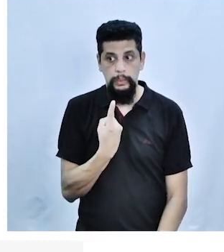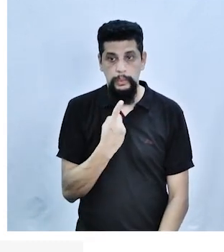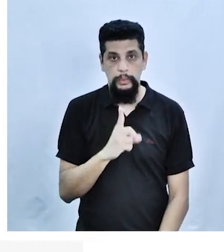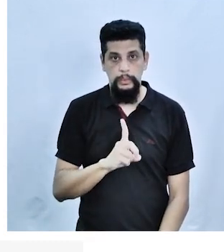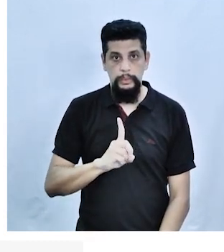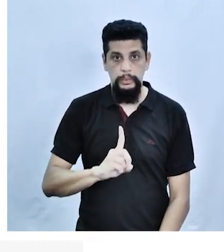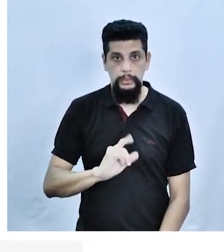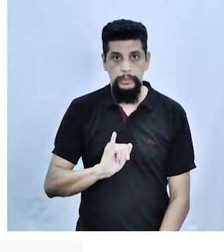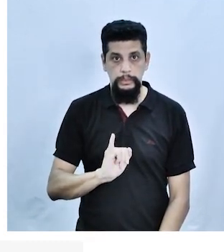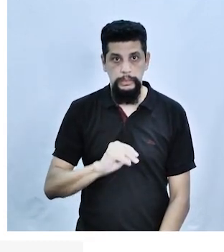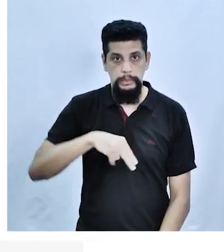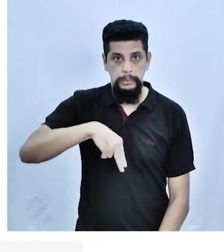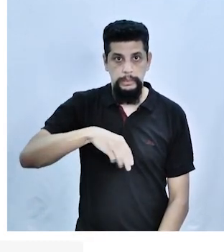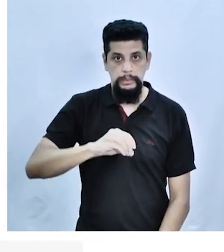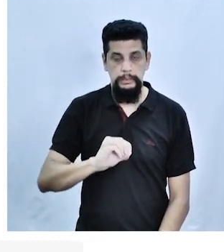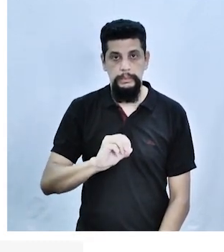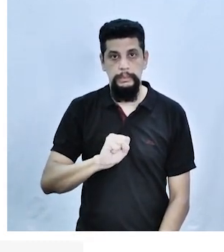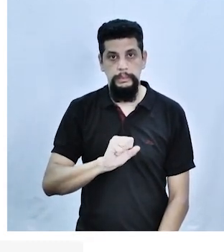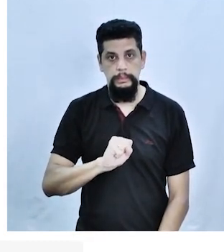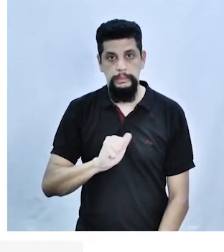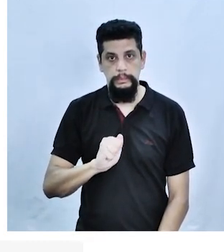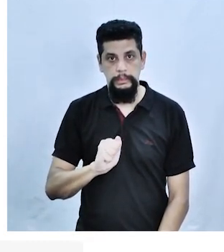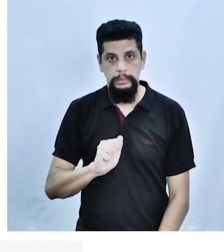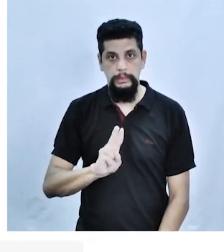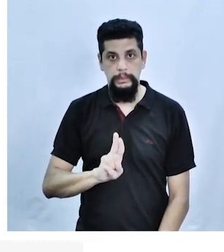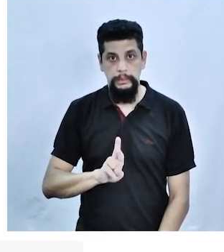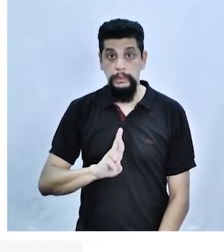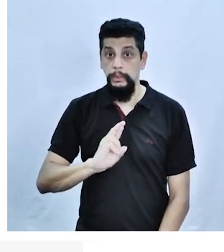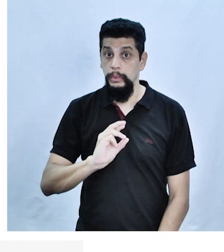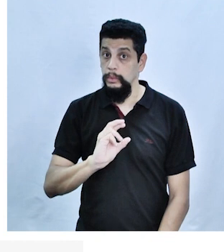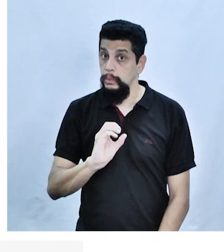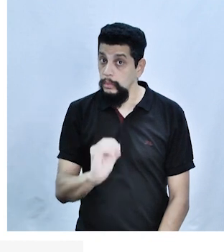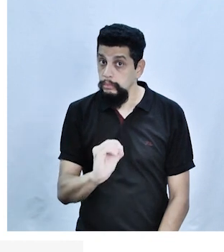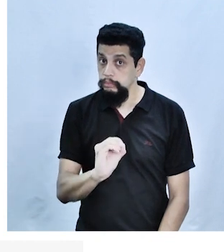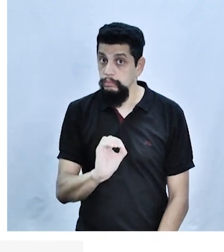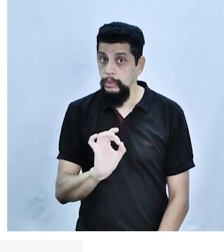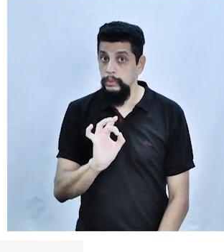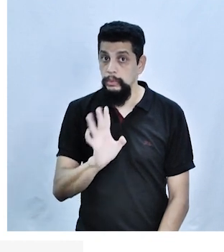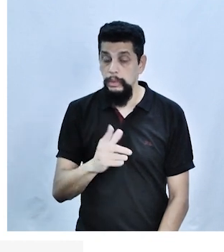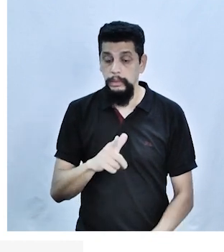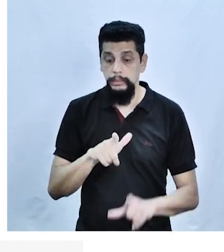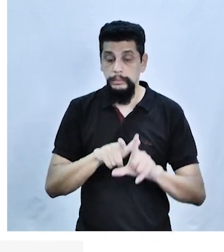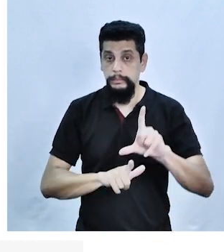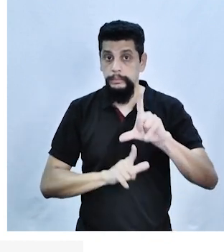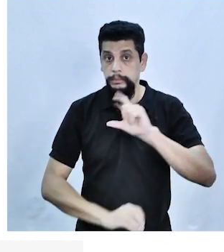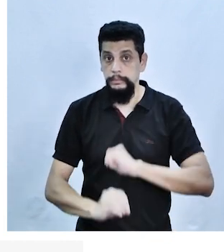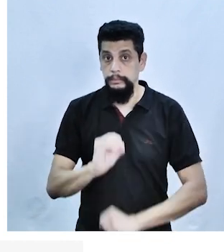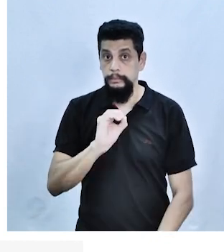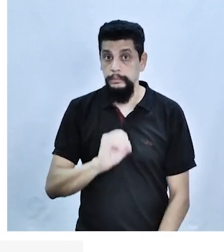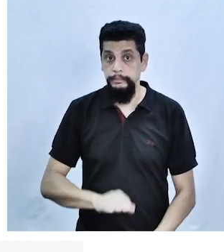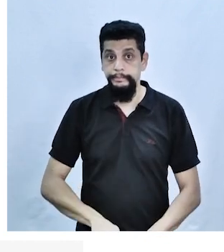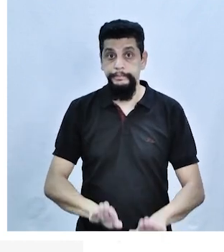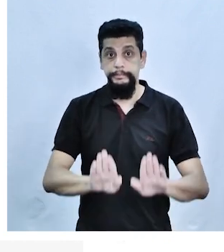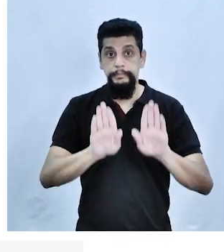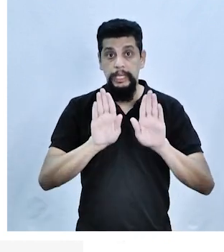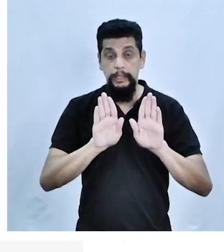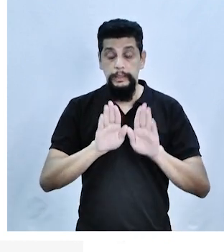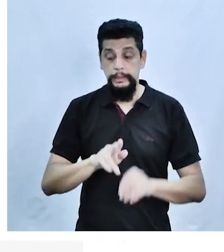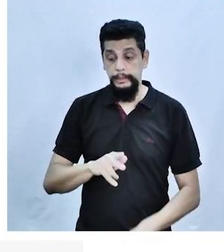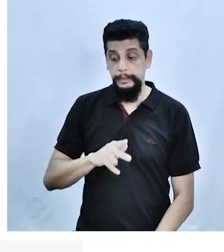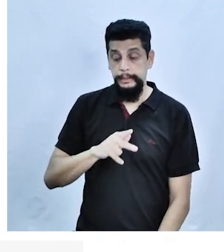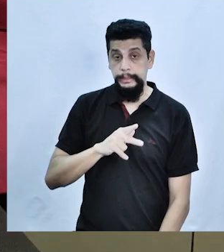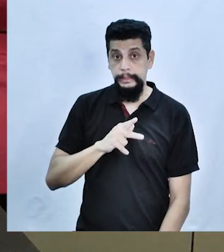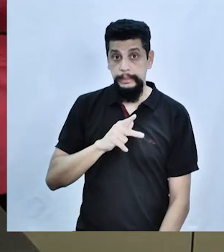Um dinossauro. No final da palavra ficou só a letra O.